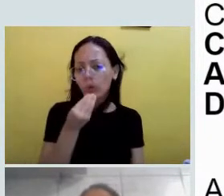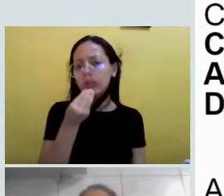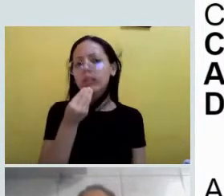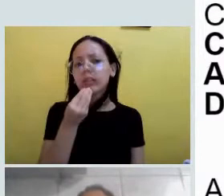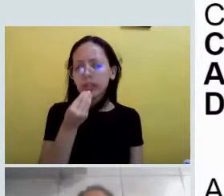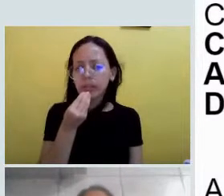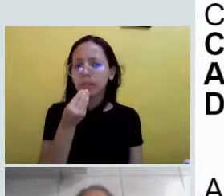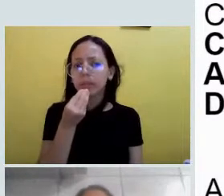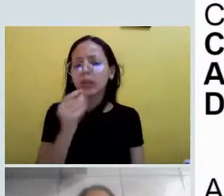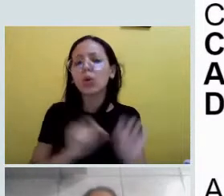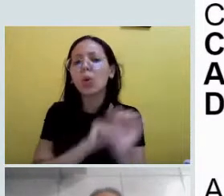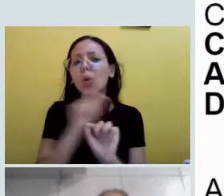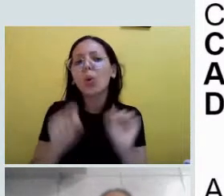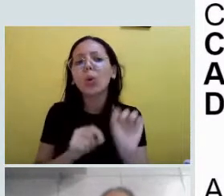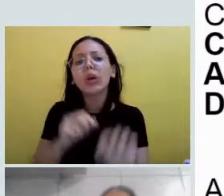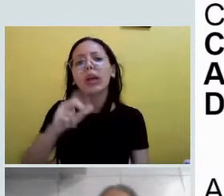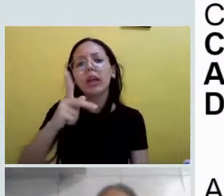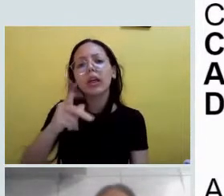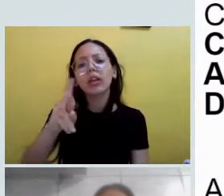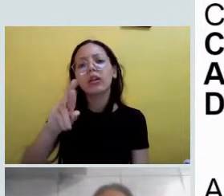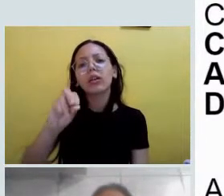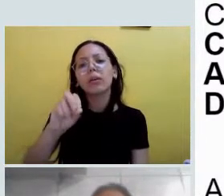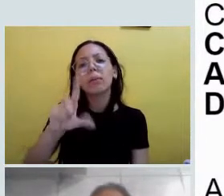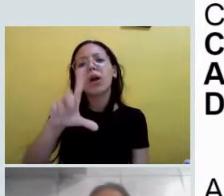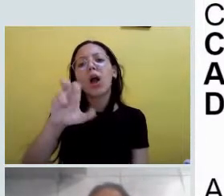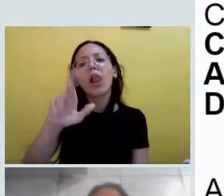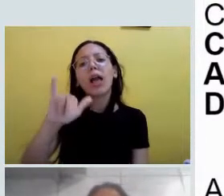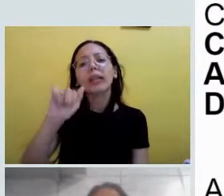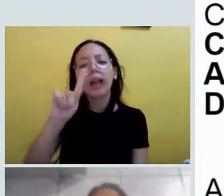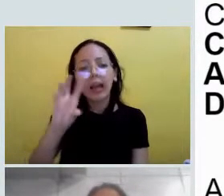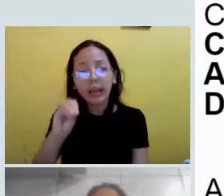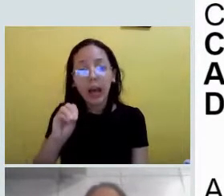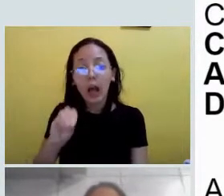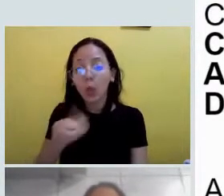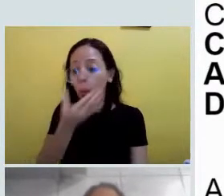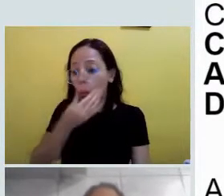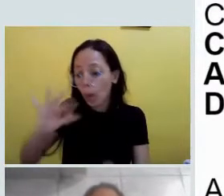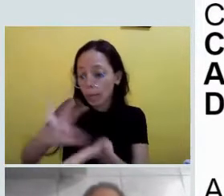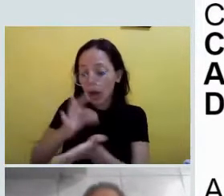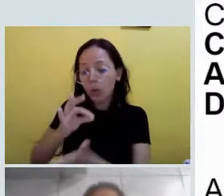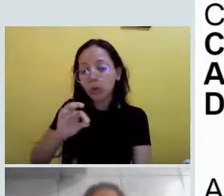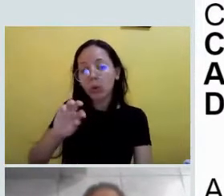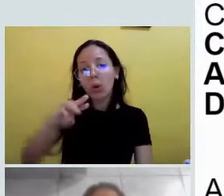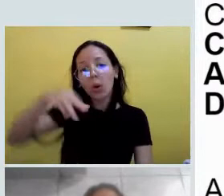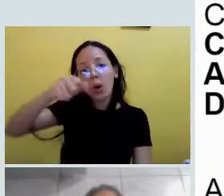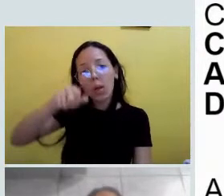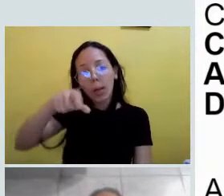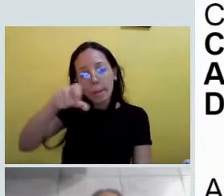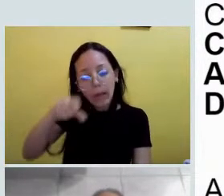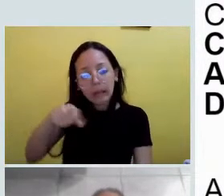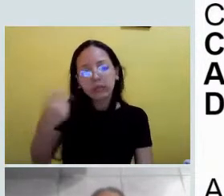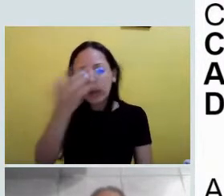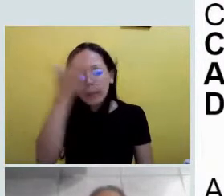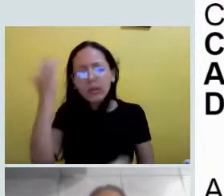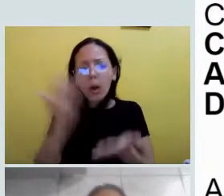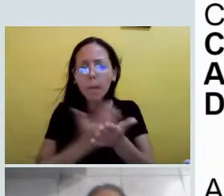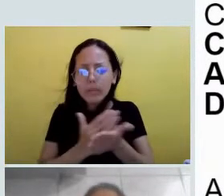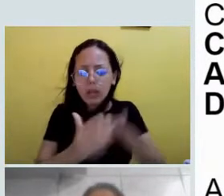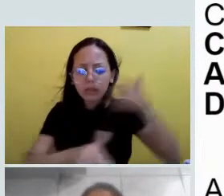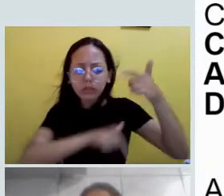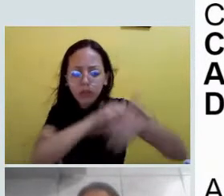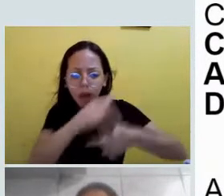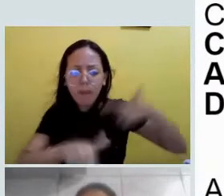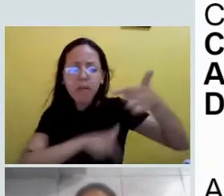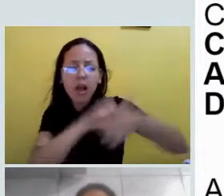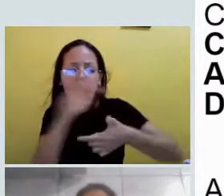do proletariado através de Marx, né? Então, quando as pessoas começaram a trabalhar